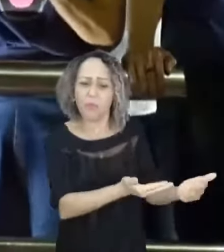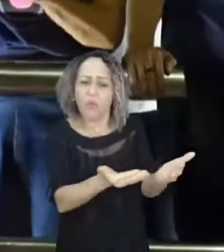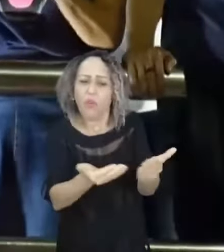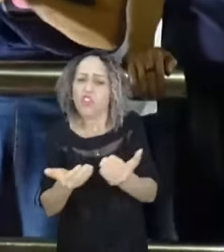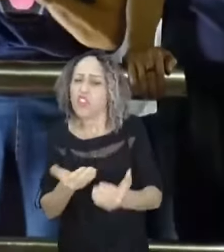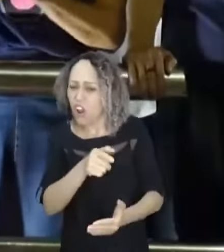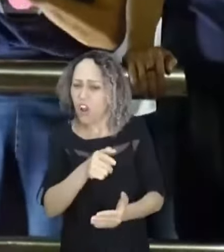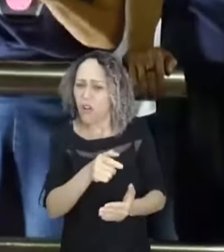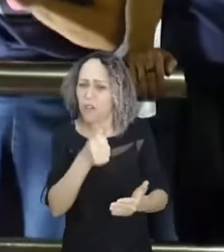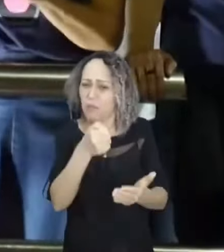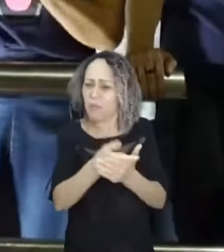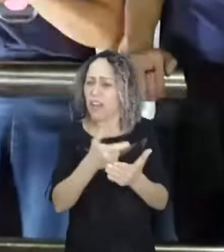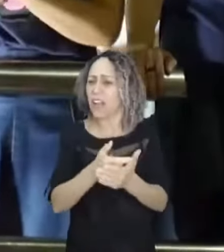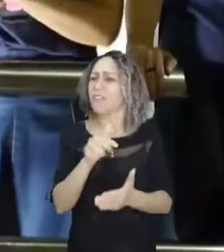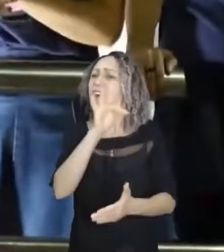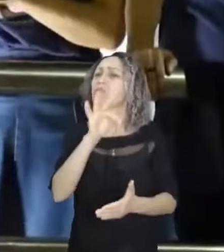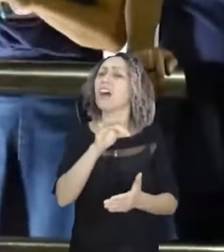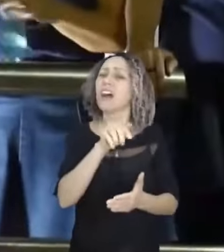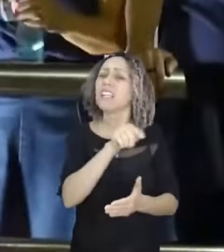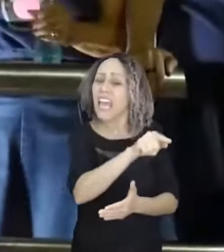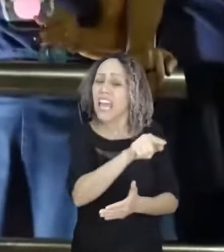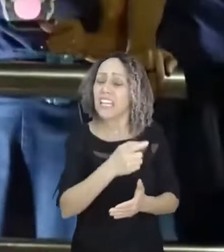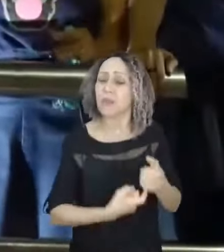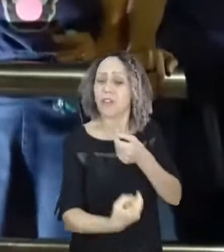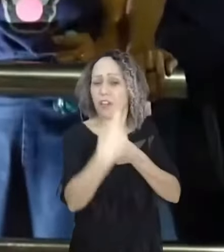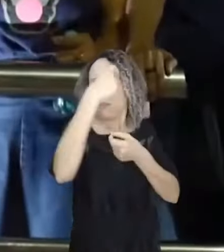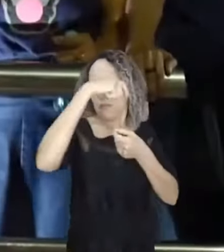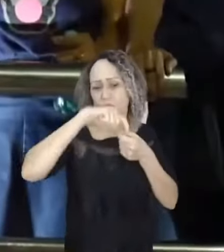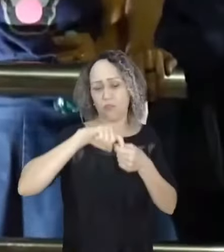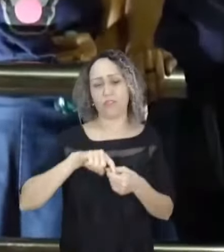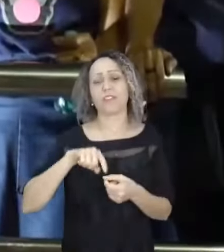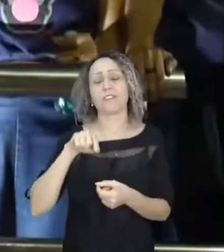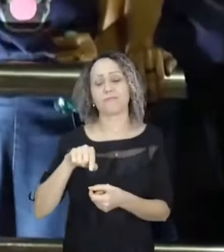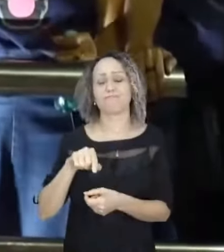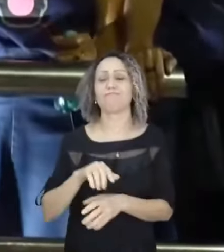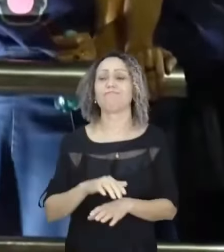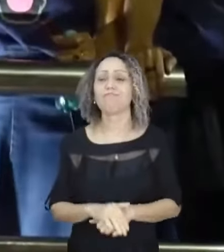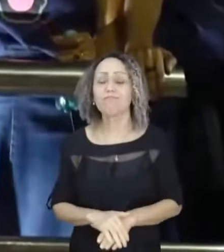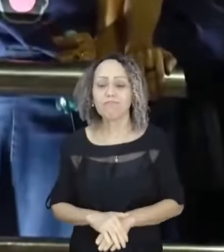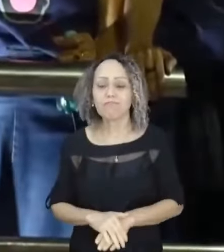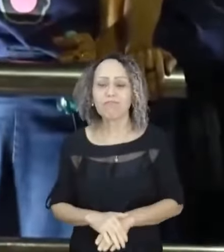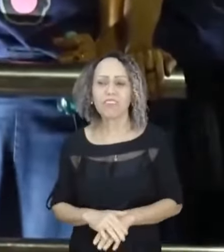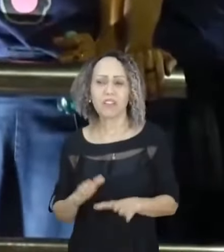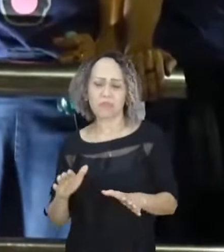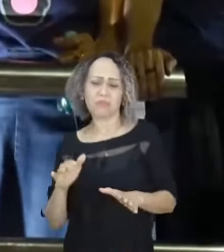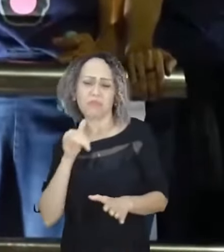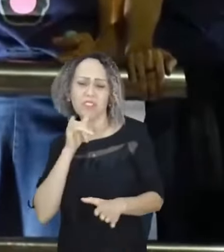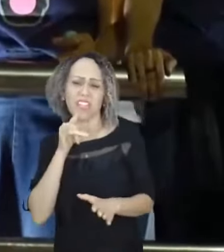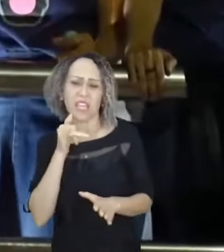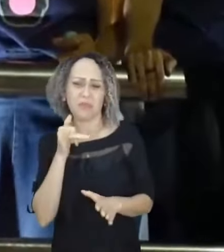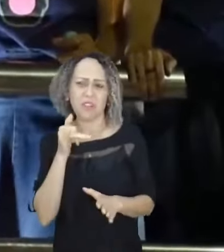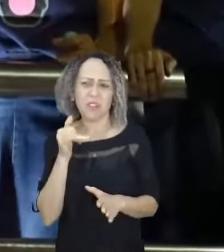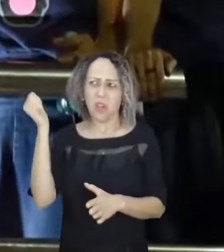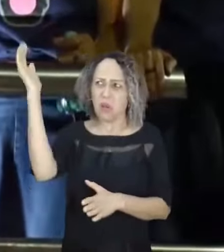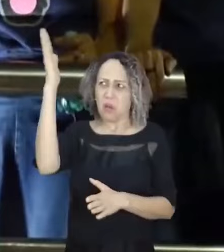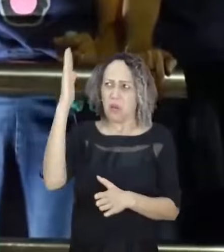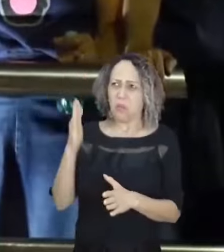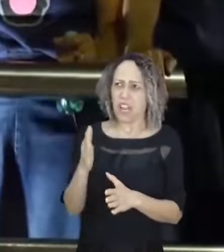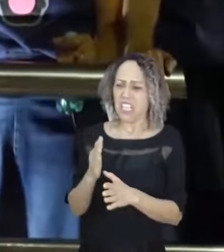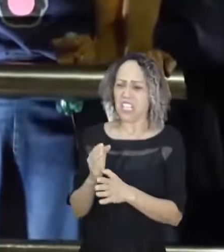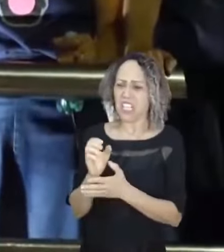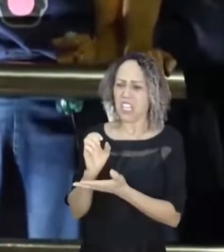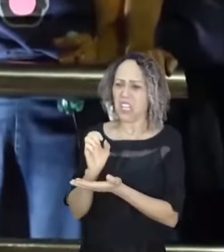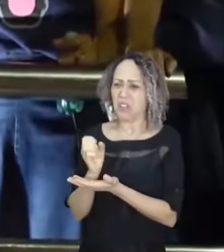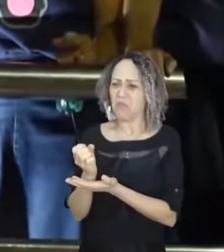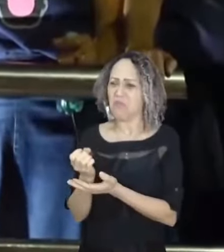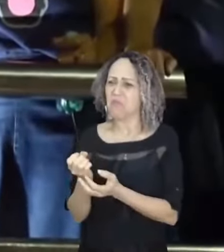país. Eu não quero que o Brasil continue exportando commodity, soja, milho,